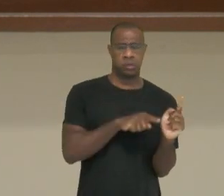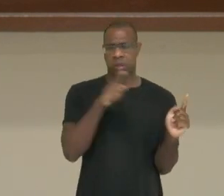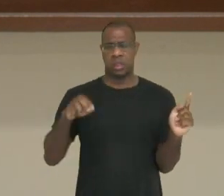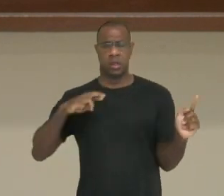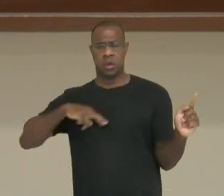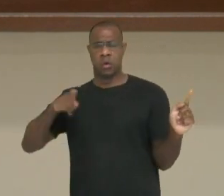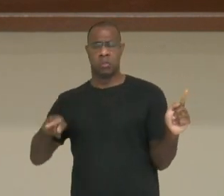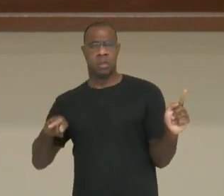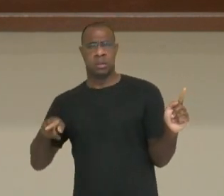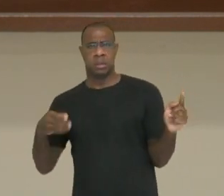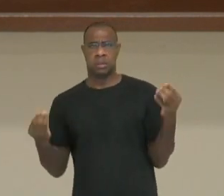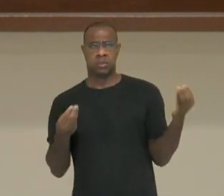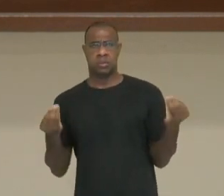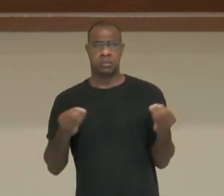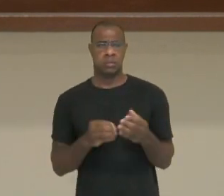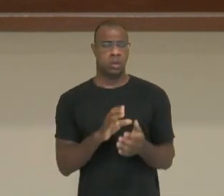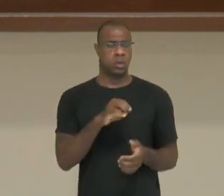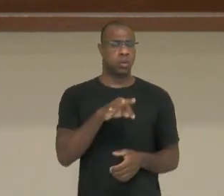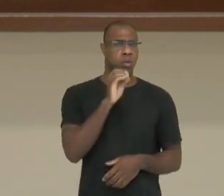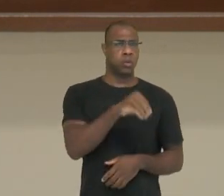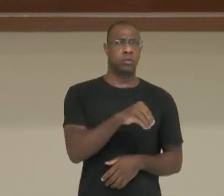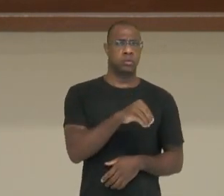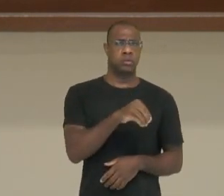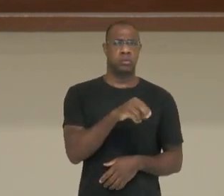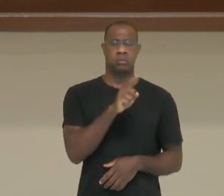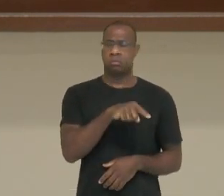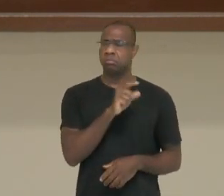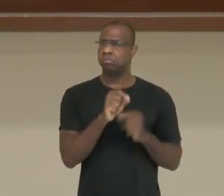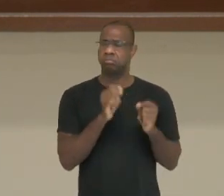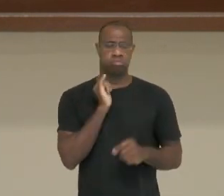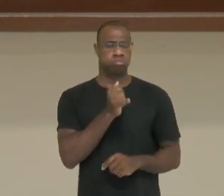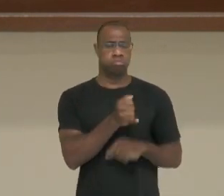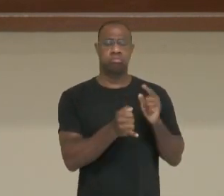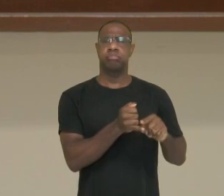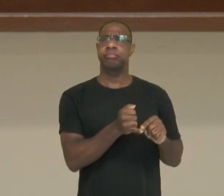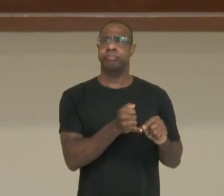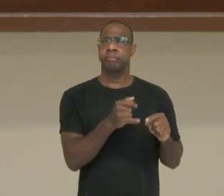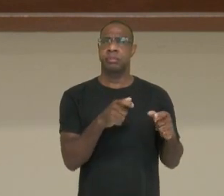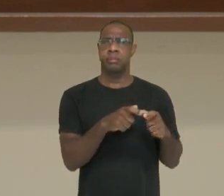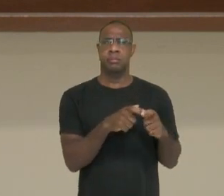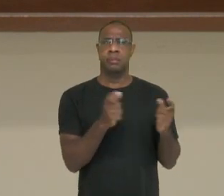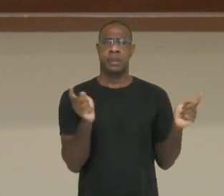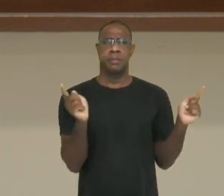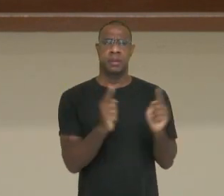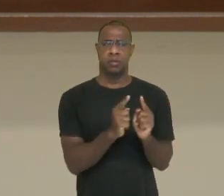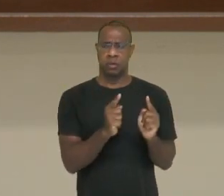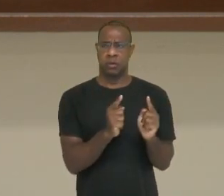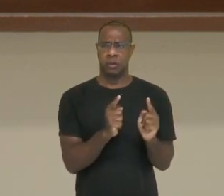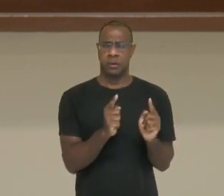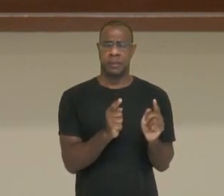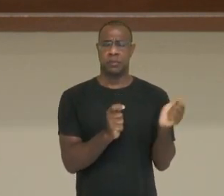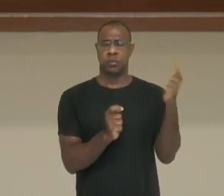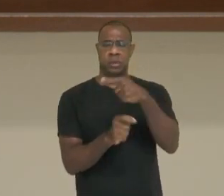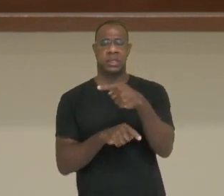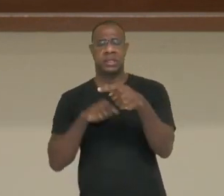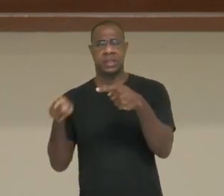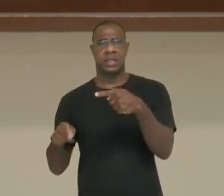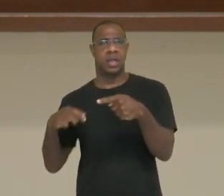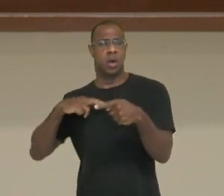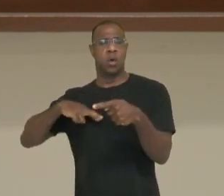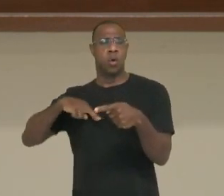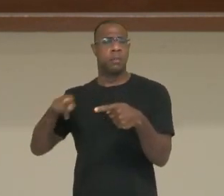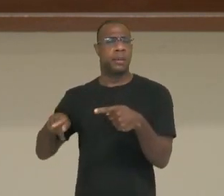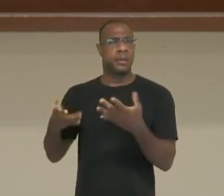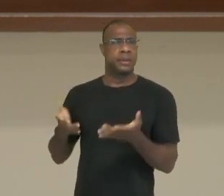conto maior ou menor que o romance? O que você me responde? Menor que o romance, né? E em